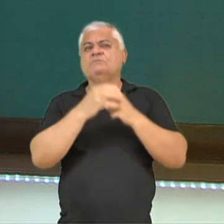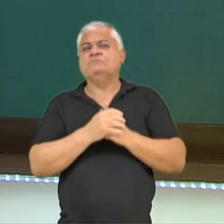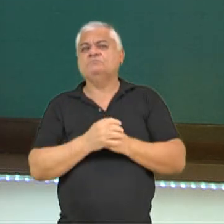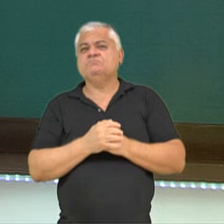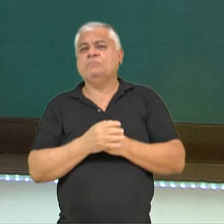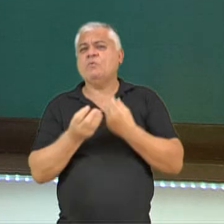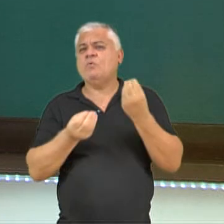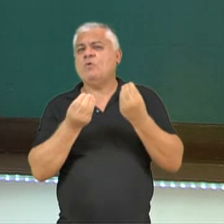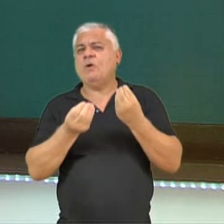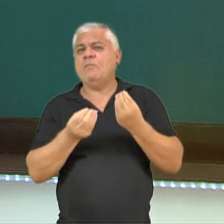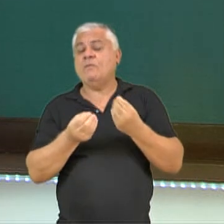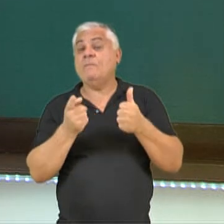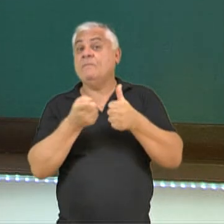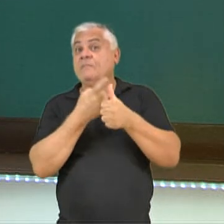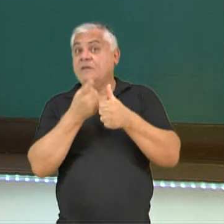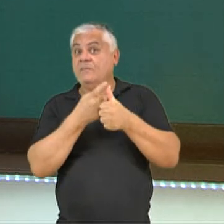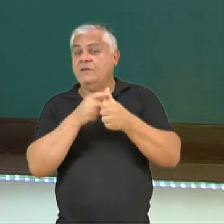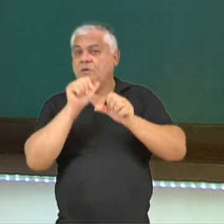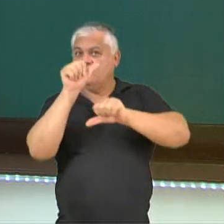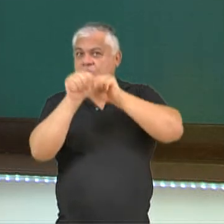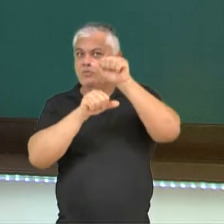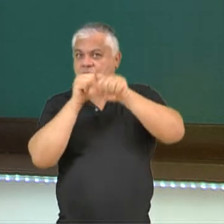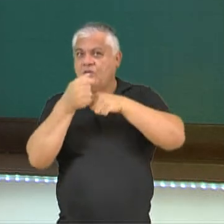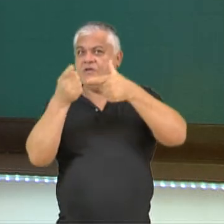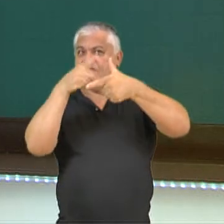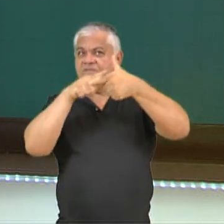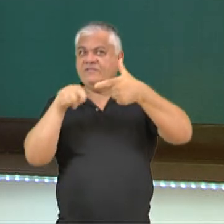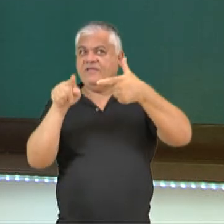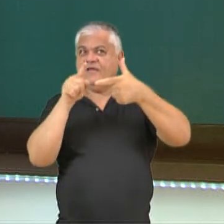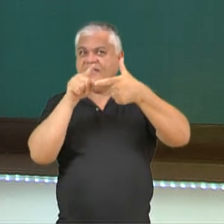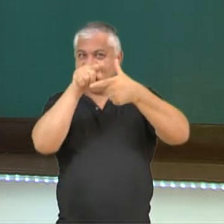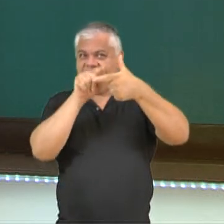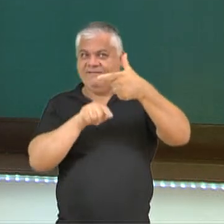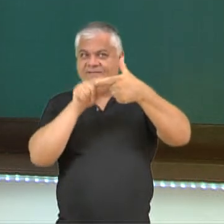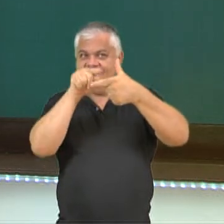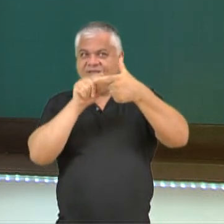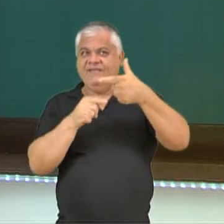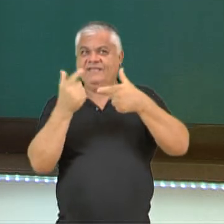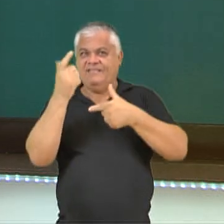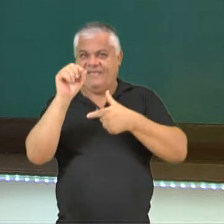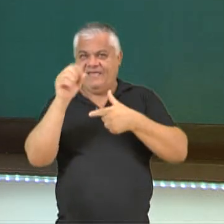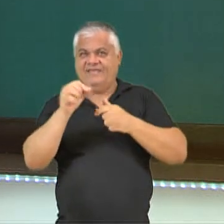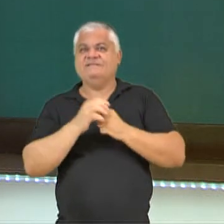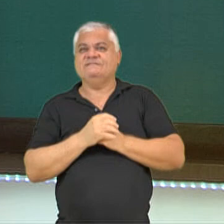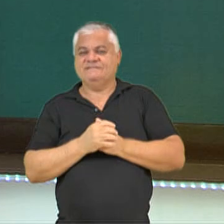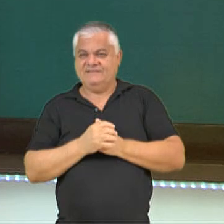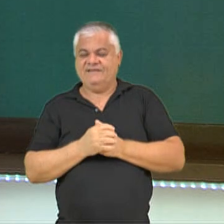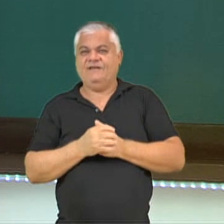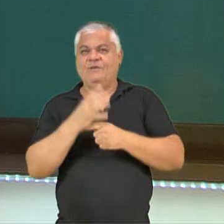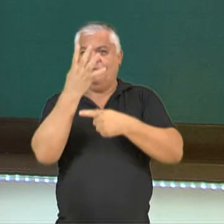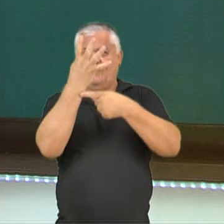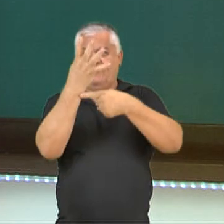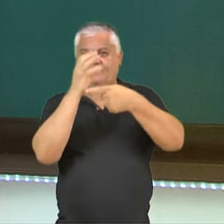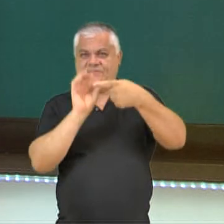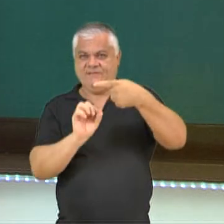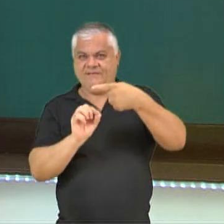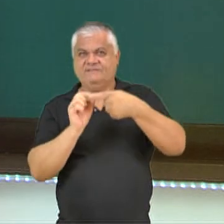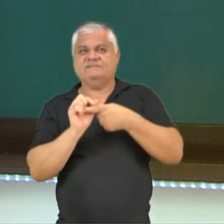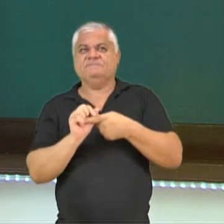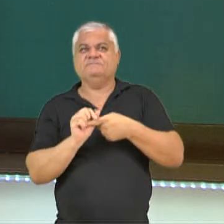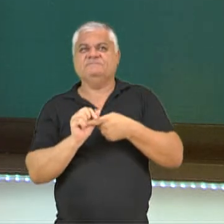negócio? Primeira coisa, transformar decimal em fração. Então, olha lá, o decimal transformado em fração. 4 décimos,